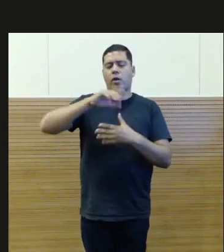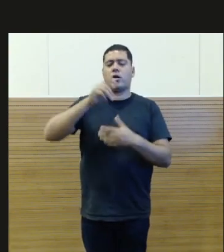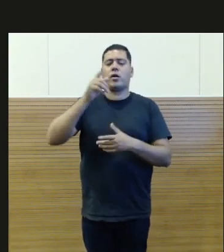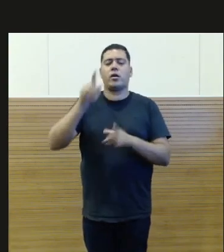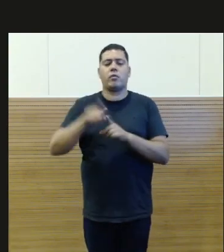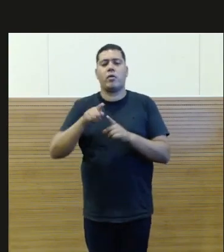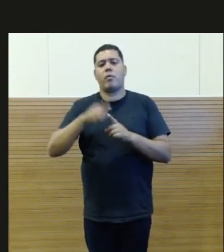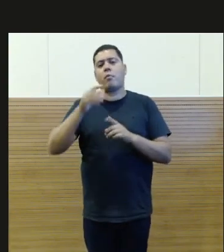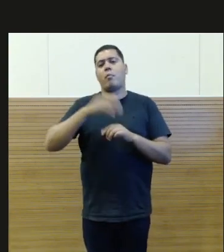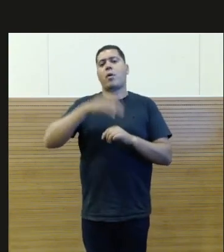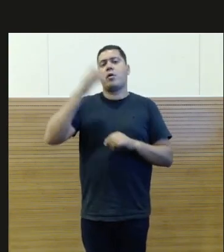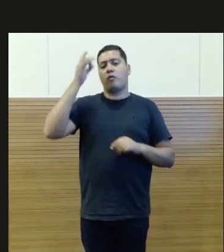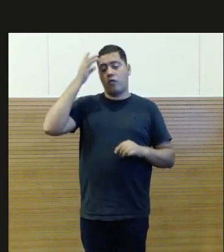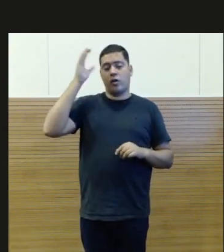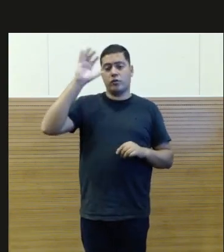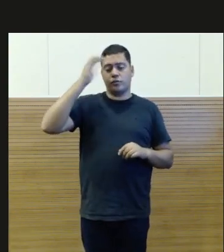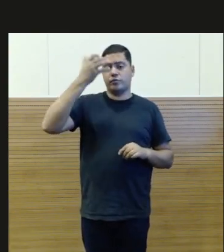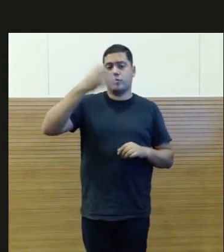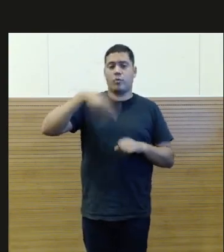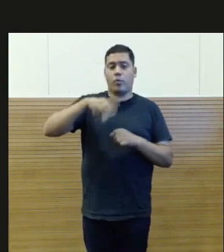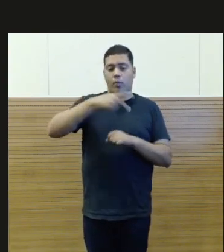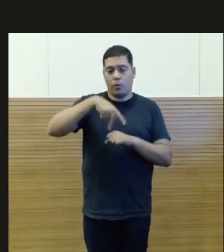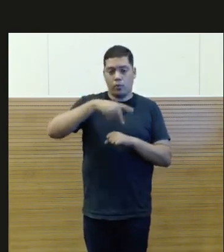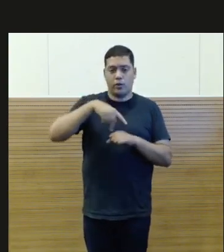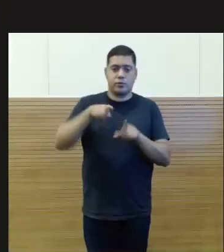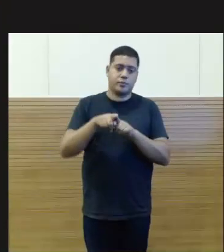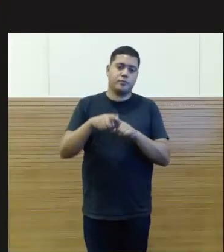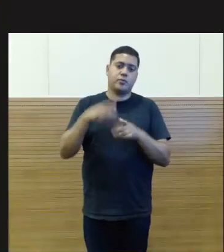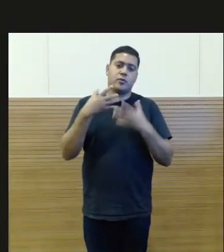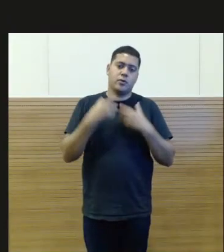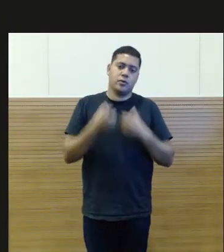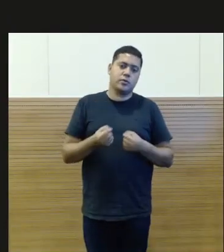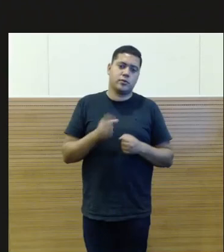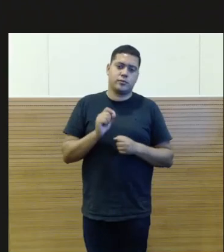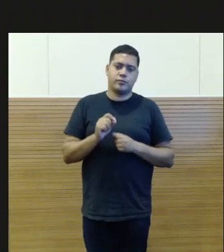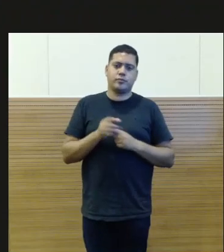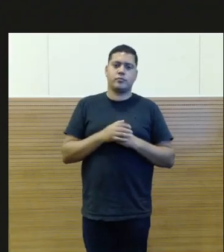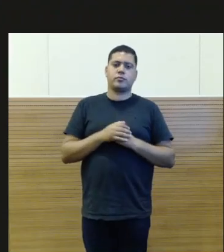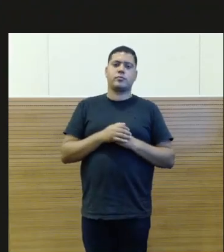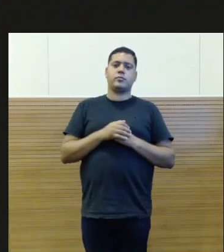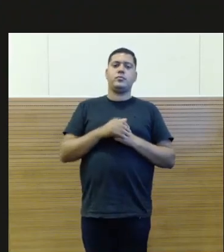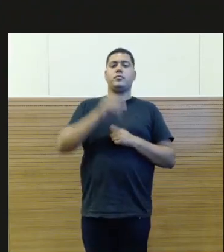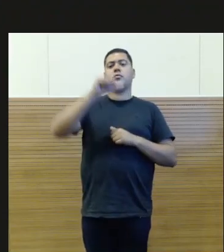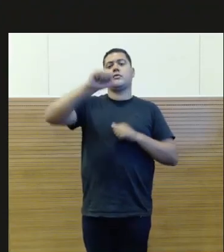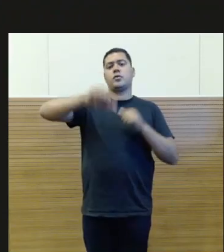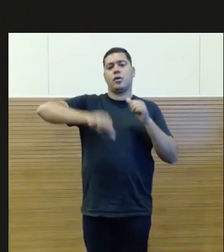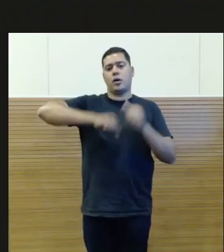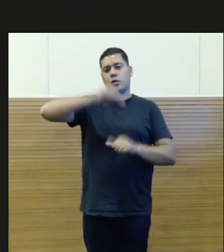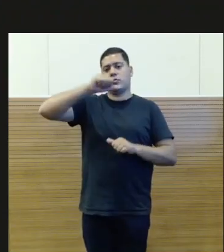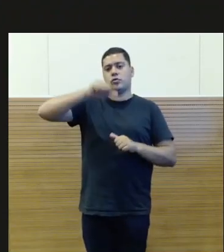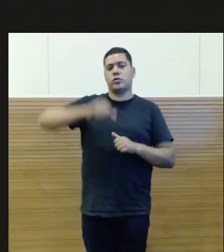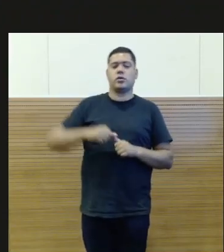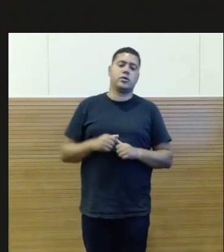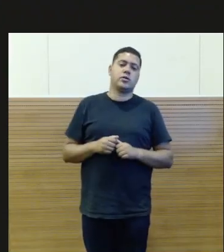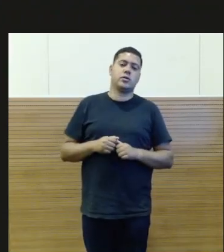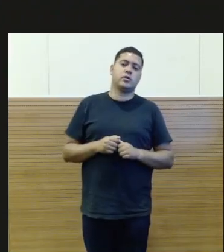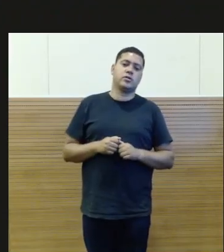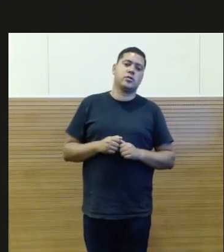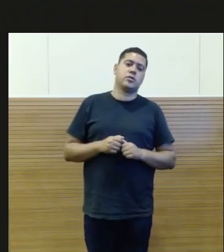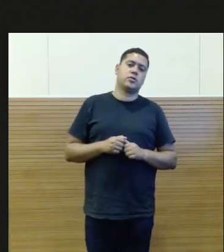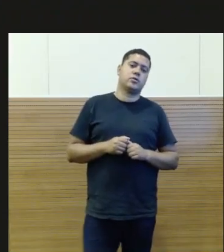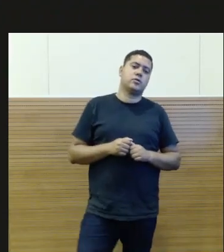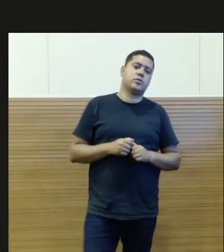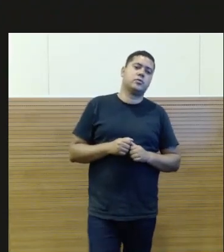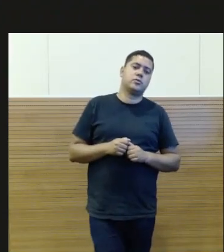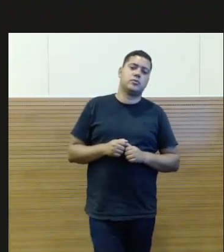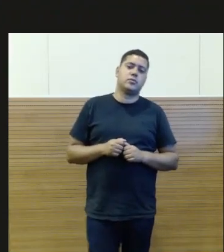definição para os países e permite que as mudanças que essas políticas efetivas